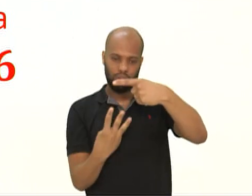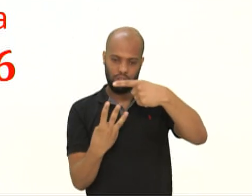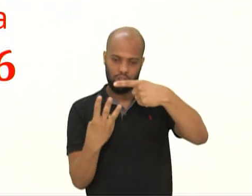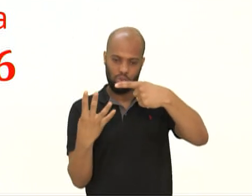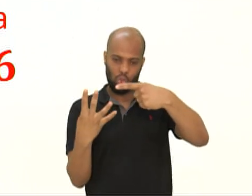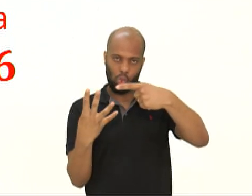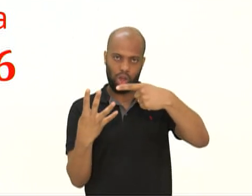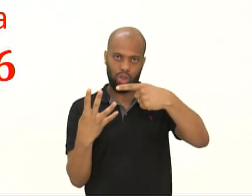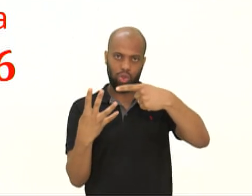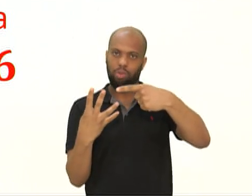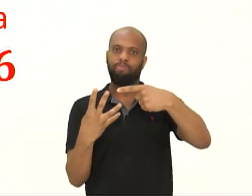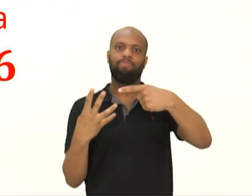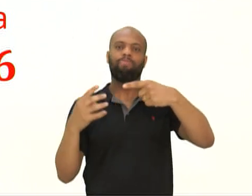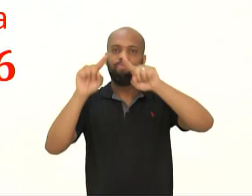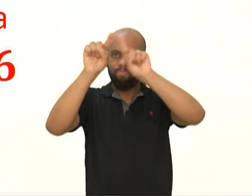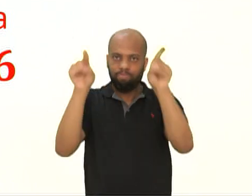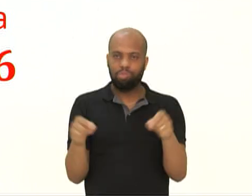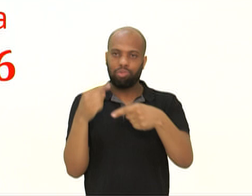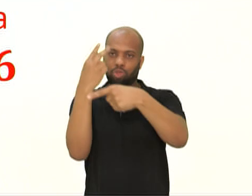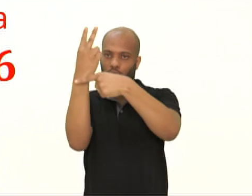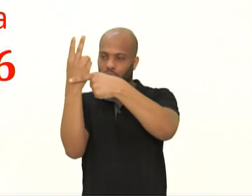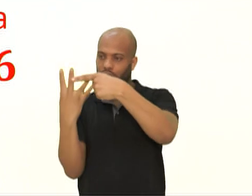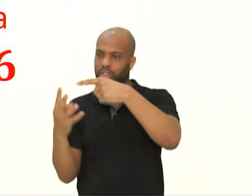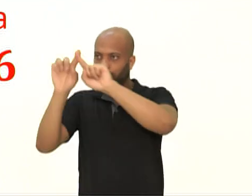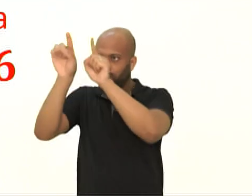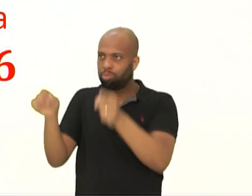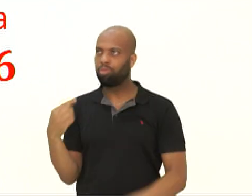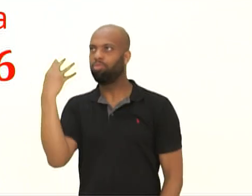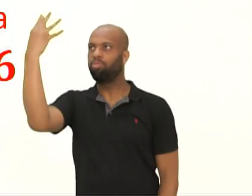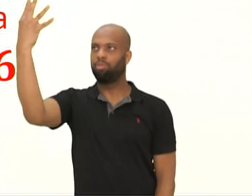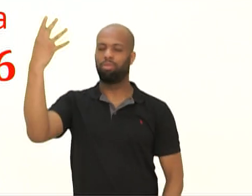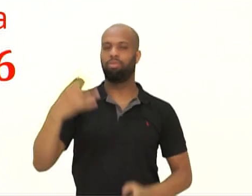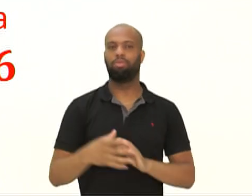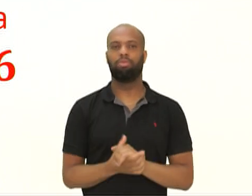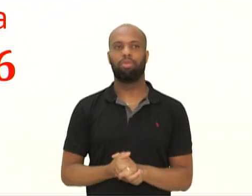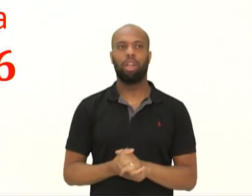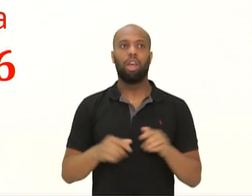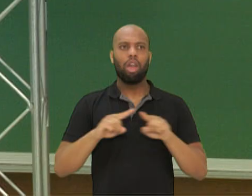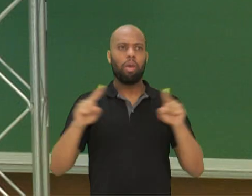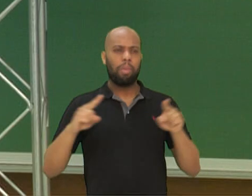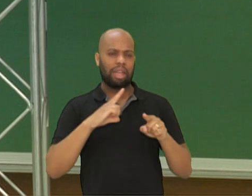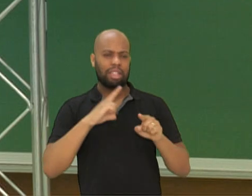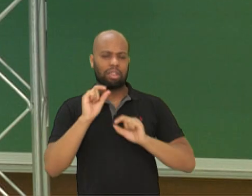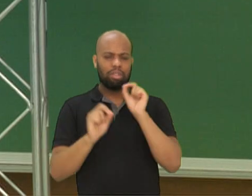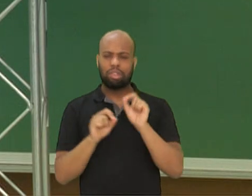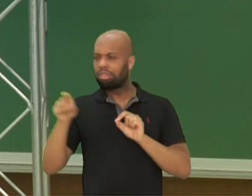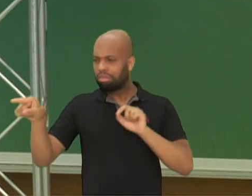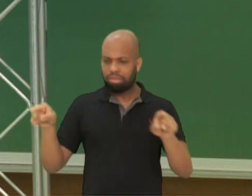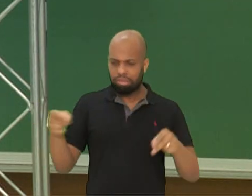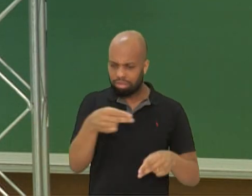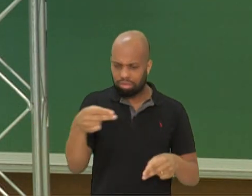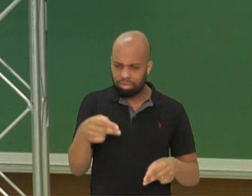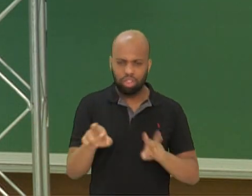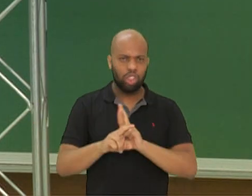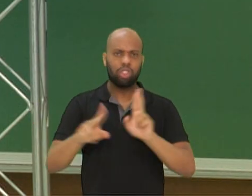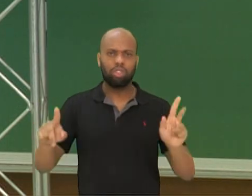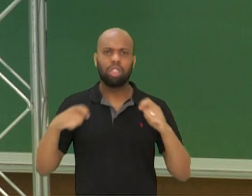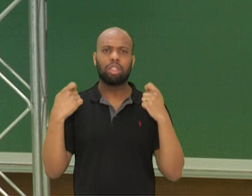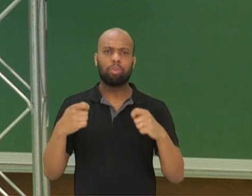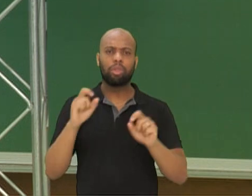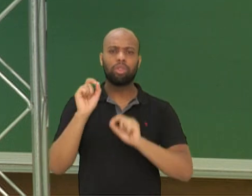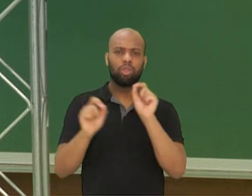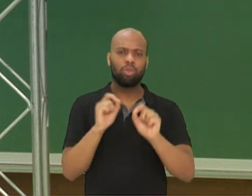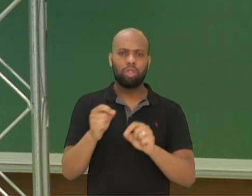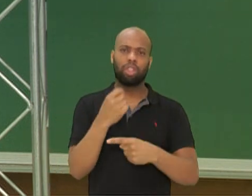invertendo a base com o expoente menos 4. Agora sim as bases estão iguais. 3 meios